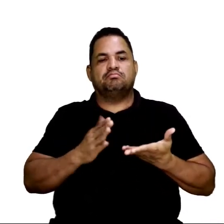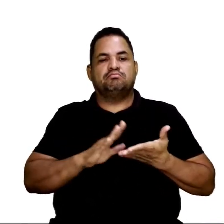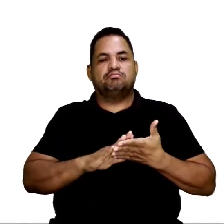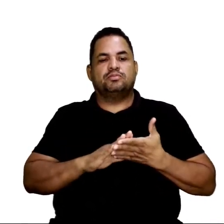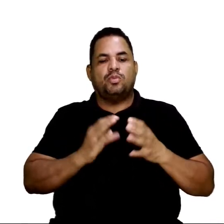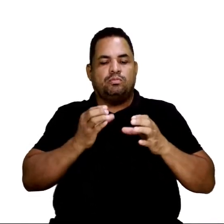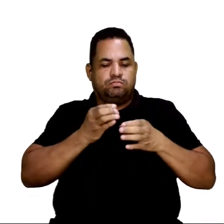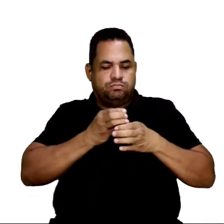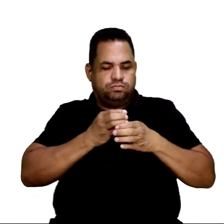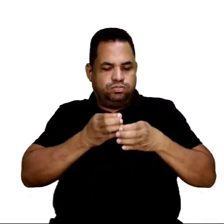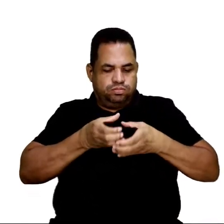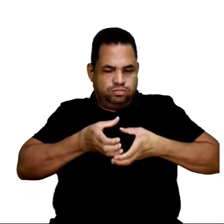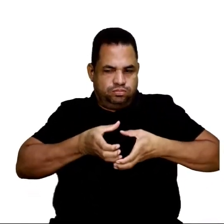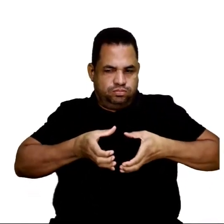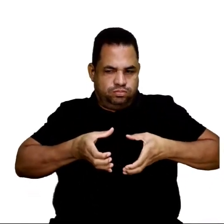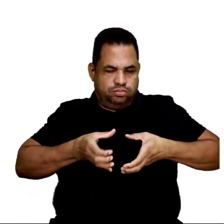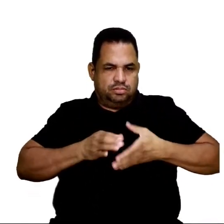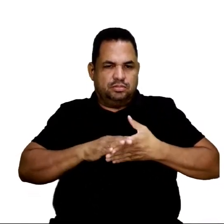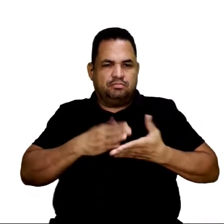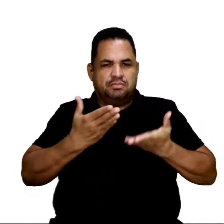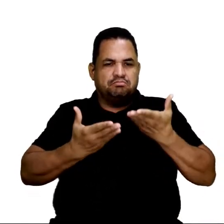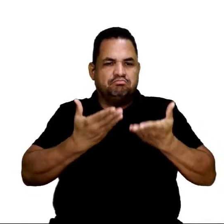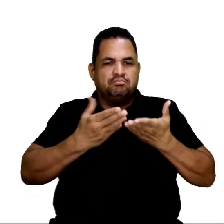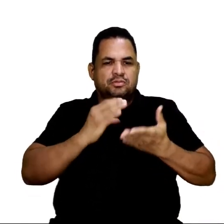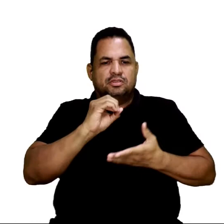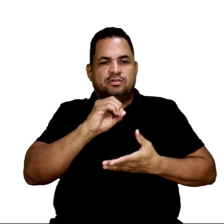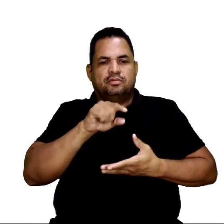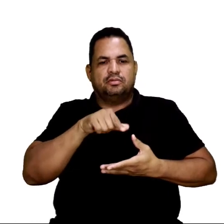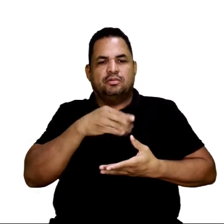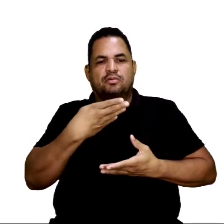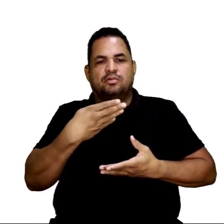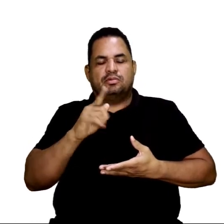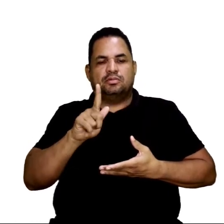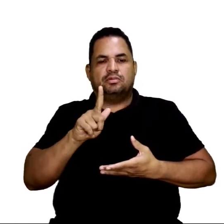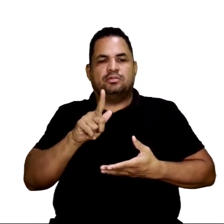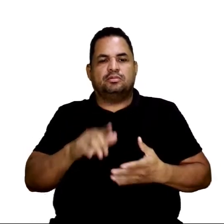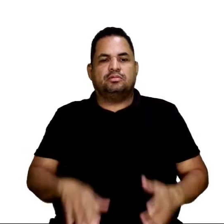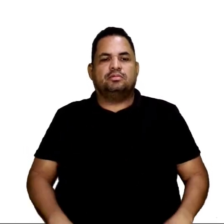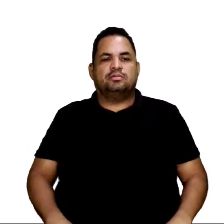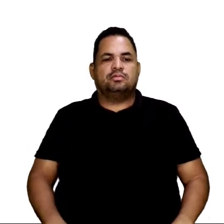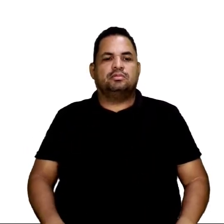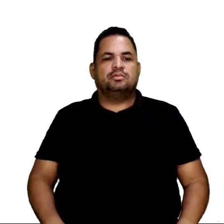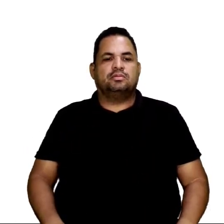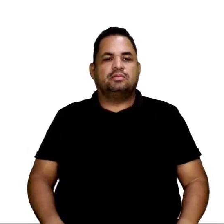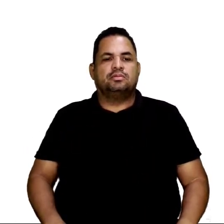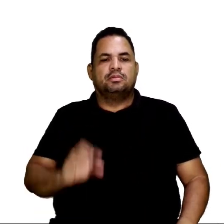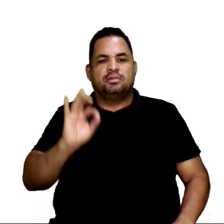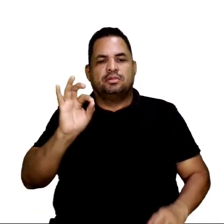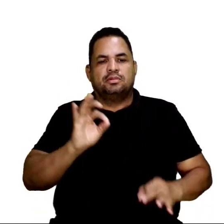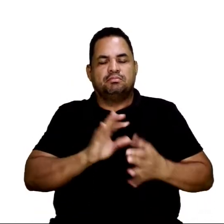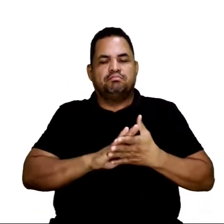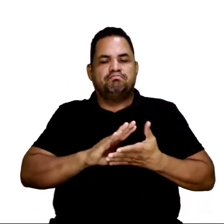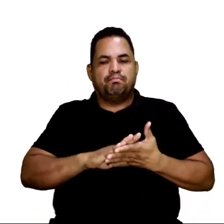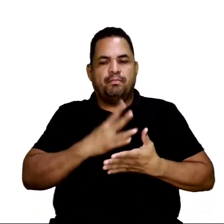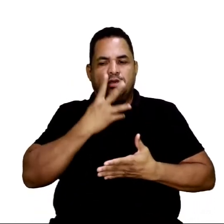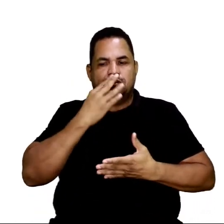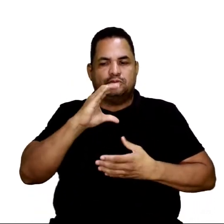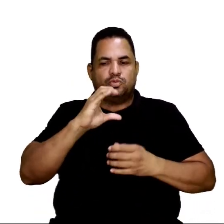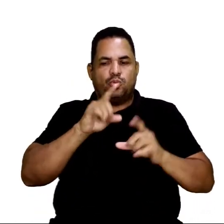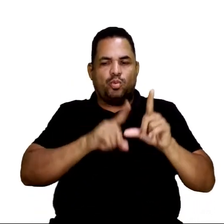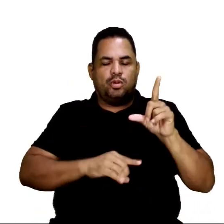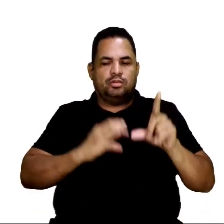embrião, tá? E ele vai pesar aí 0,4 gramas, muito pouquinho, né? Tem a forma de um C.